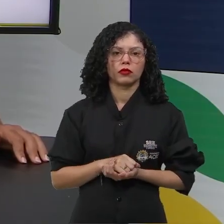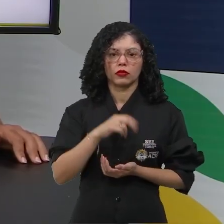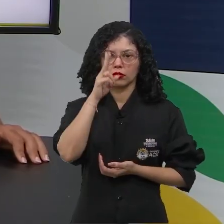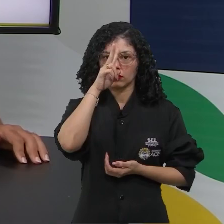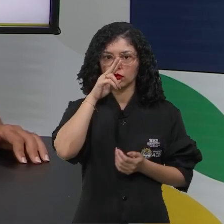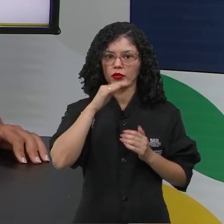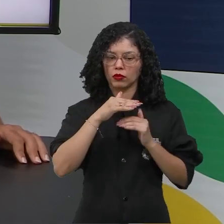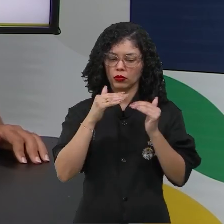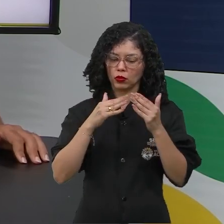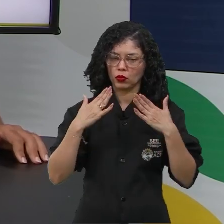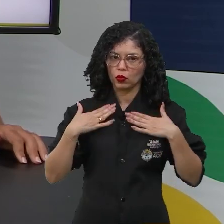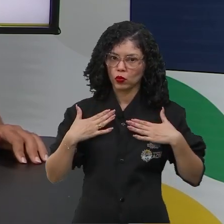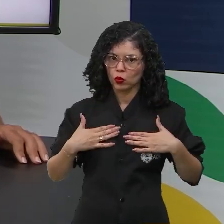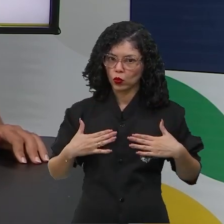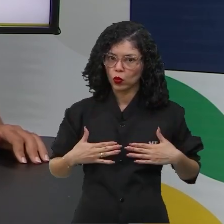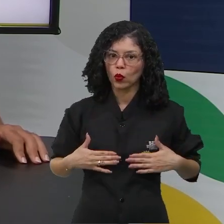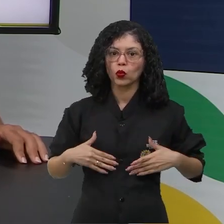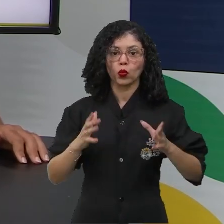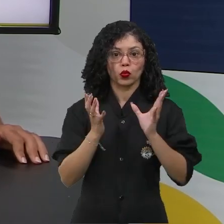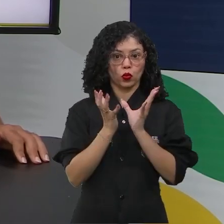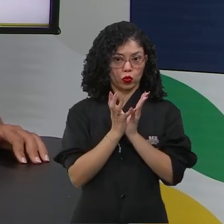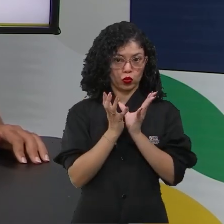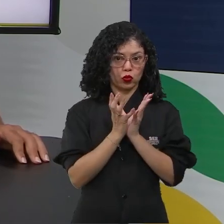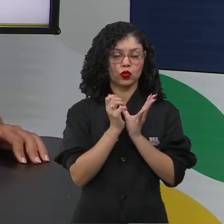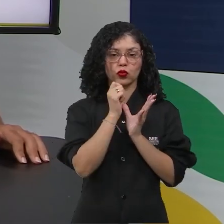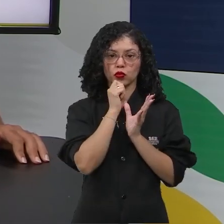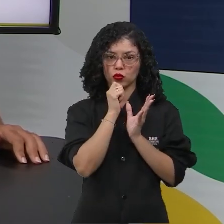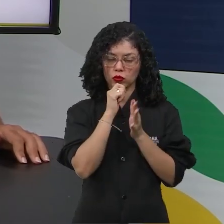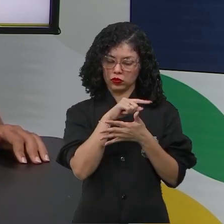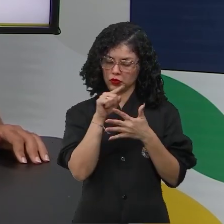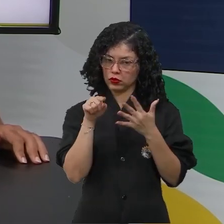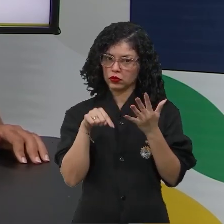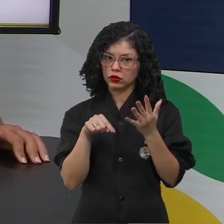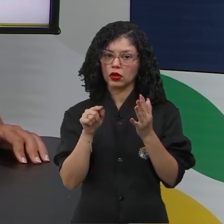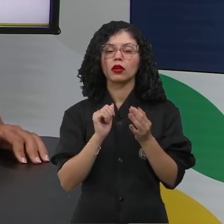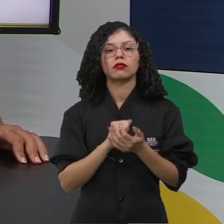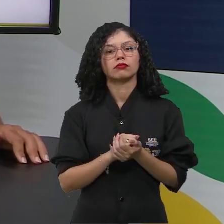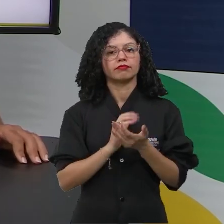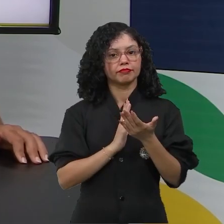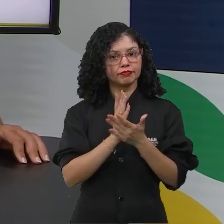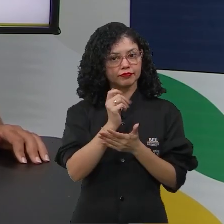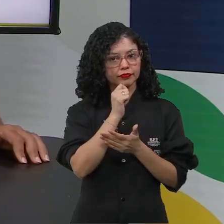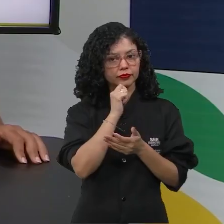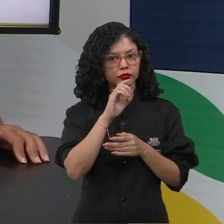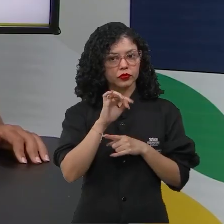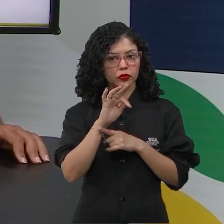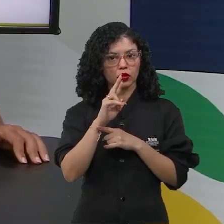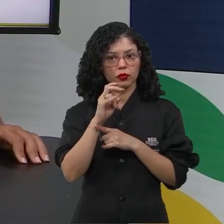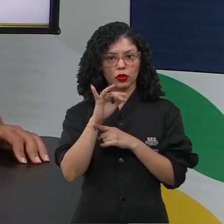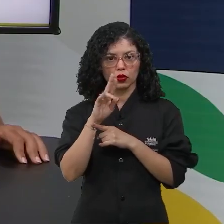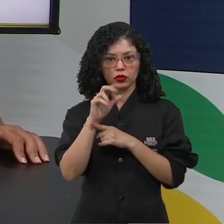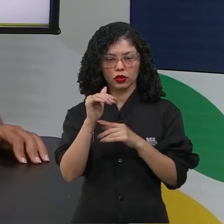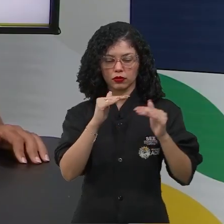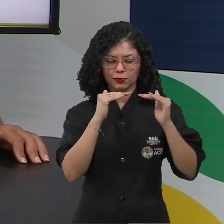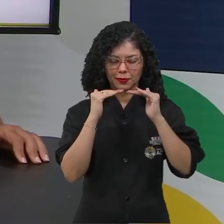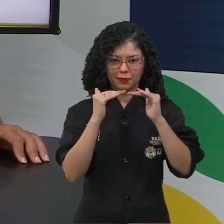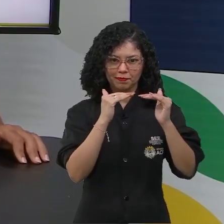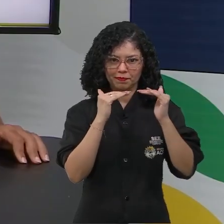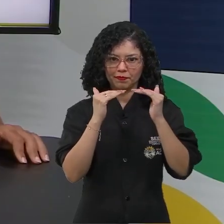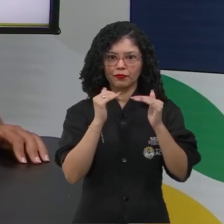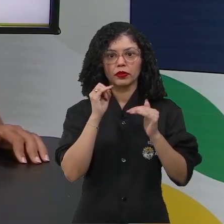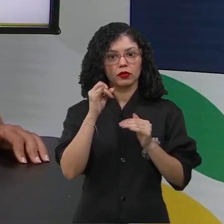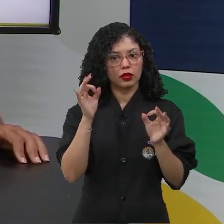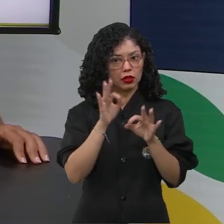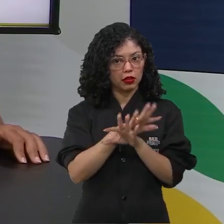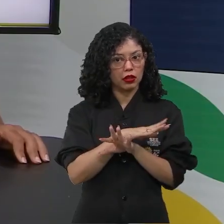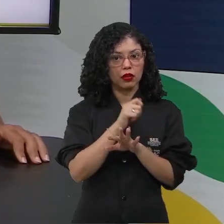que todo o organismo ele é um conjunto de operações que busca manter a homeostase, esse equilíbrio. E se você